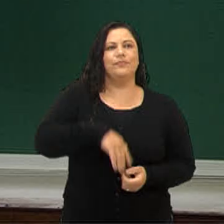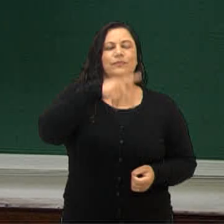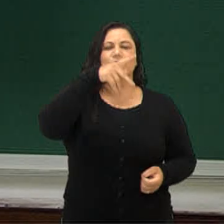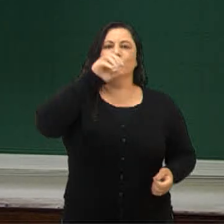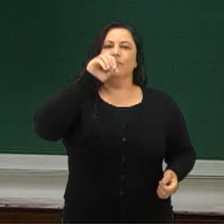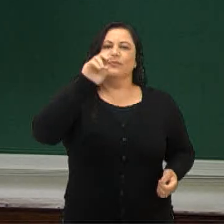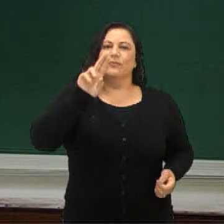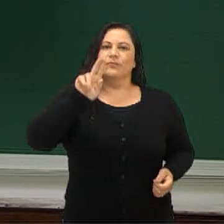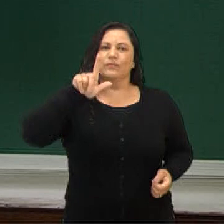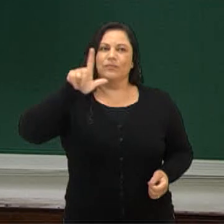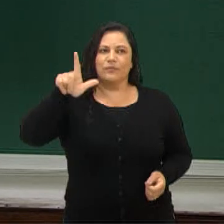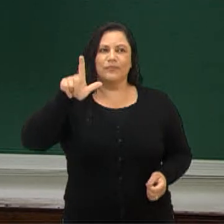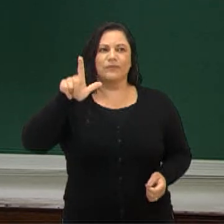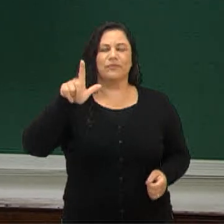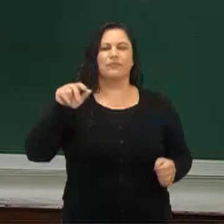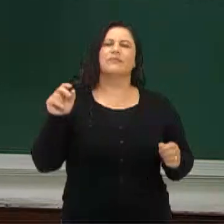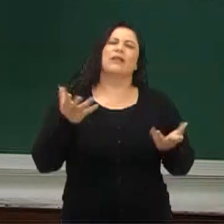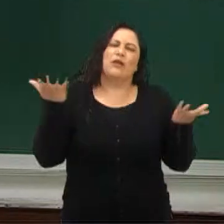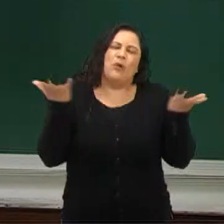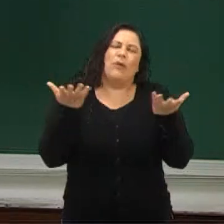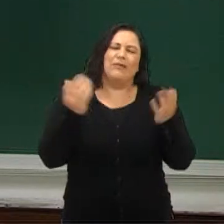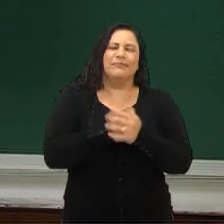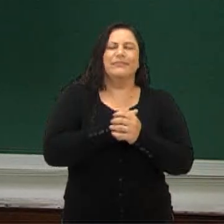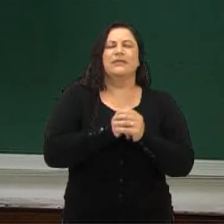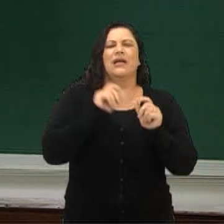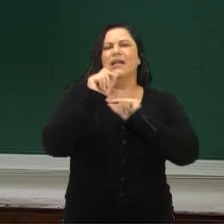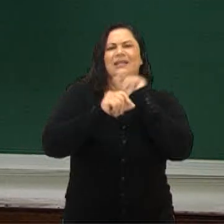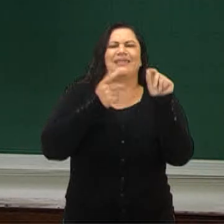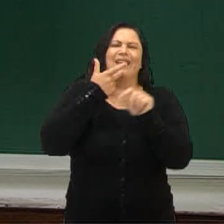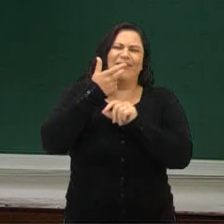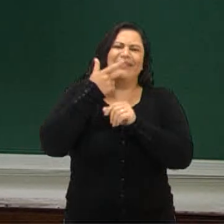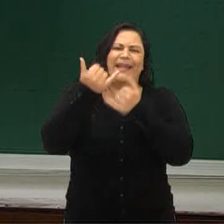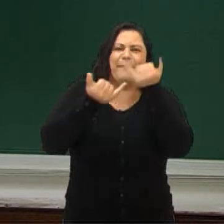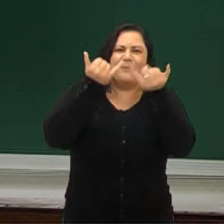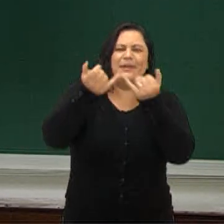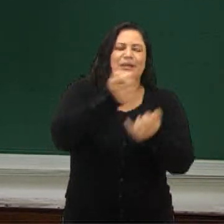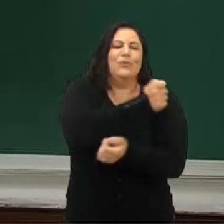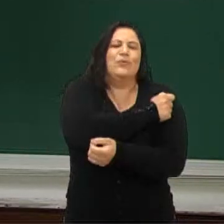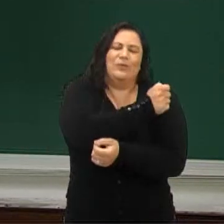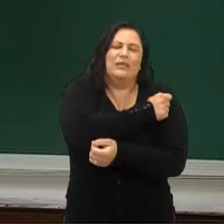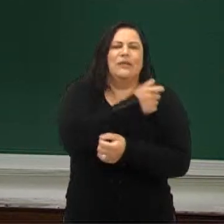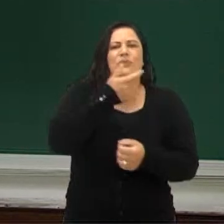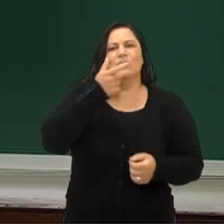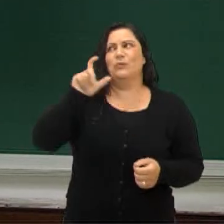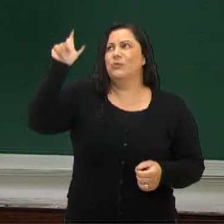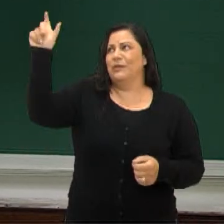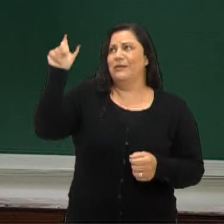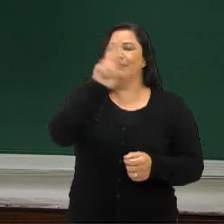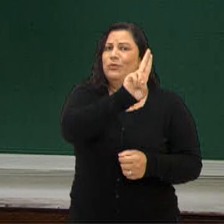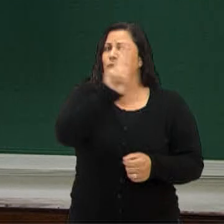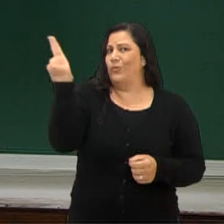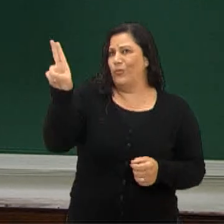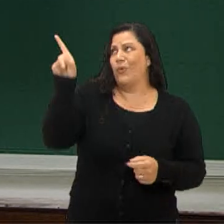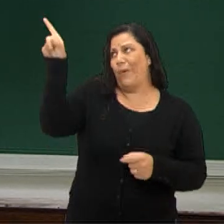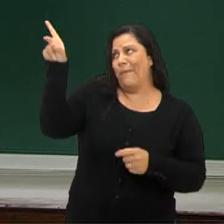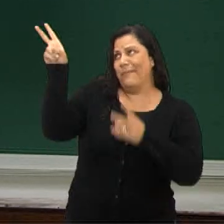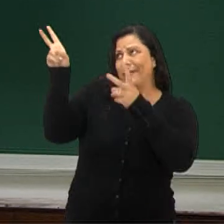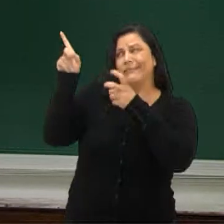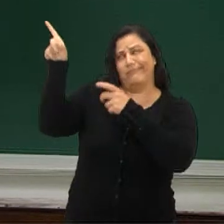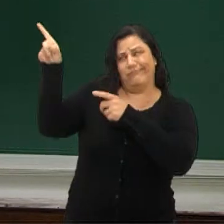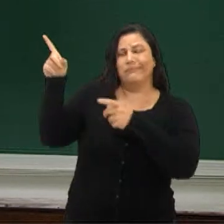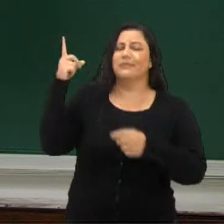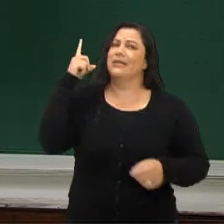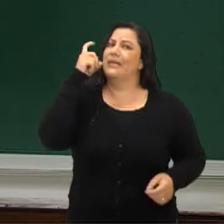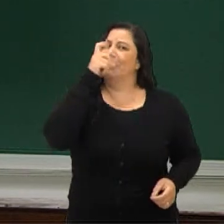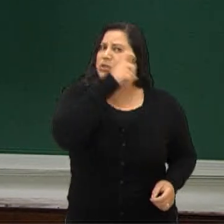com os alunos, que eu faço até valendo ponto, ou valendo um docinho, alguma coisa assim, né, para quem acertar a pronúncia desse nome. Eu nem